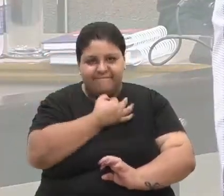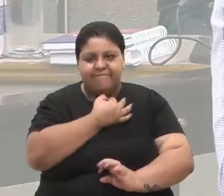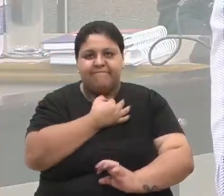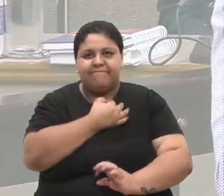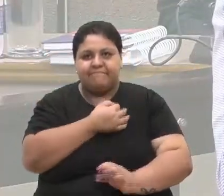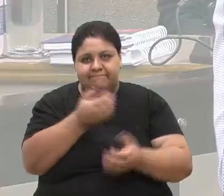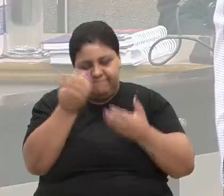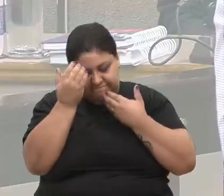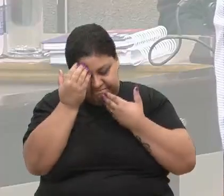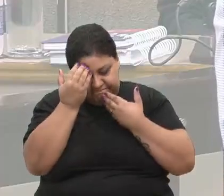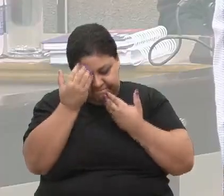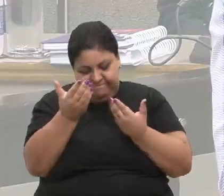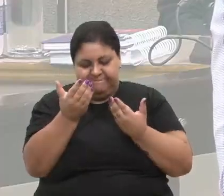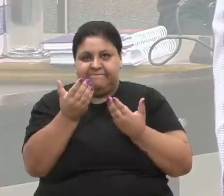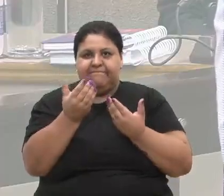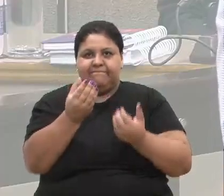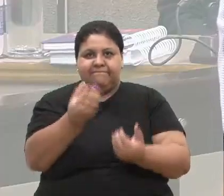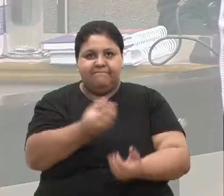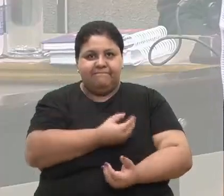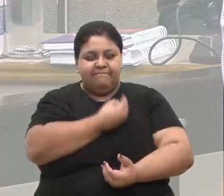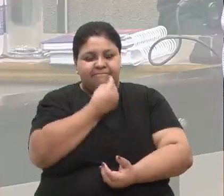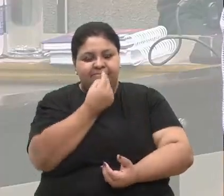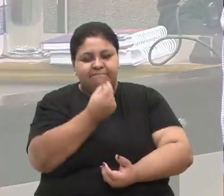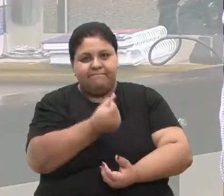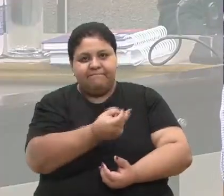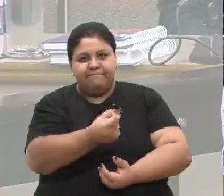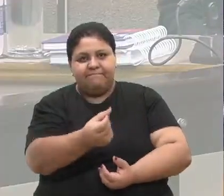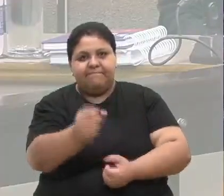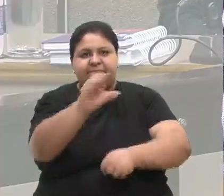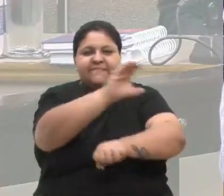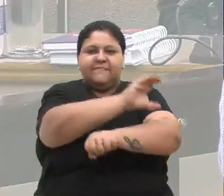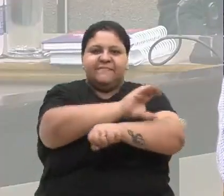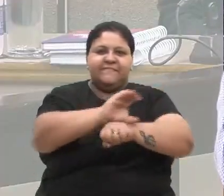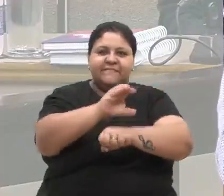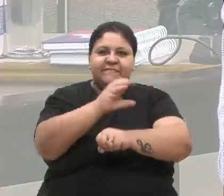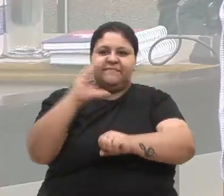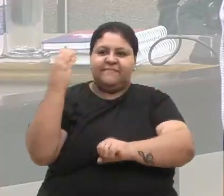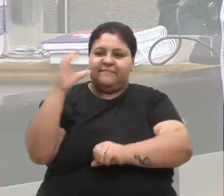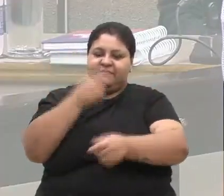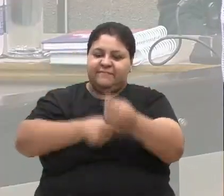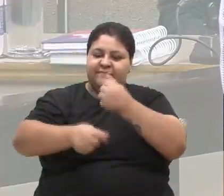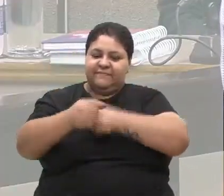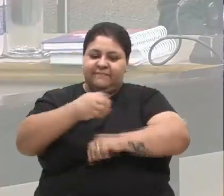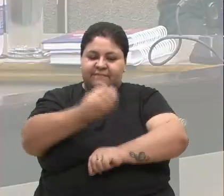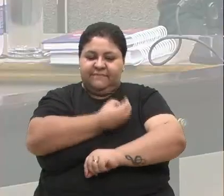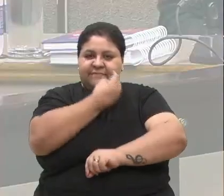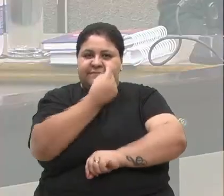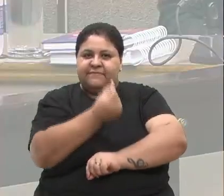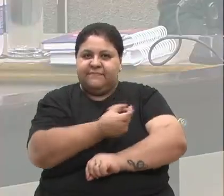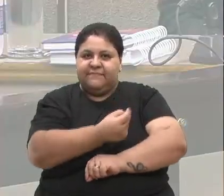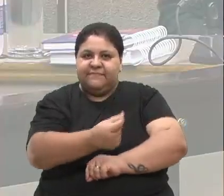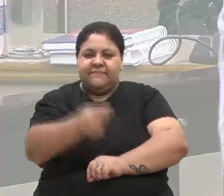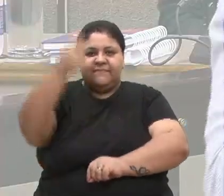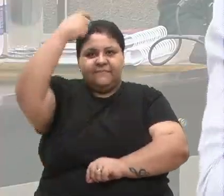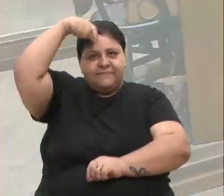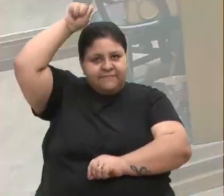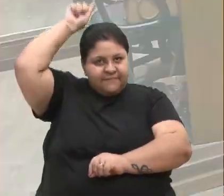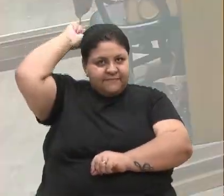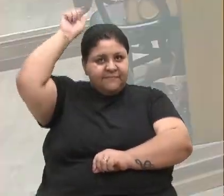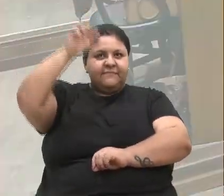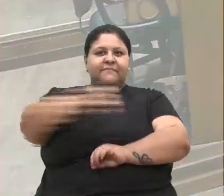Muito obrigado. Vida longa ao nosso curso de Ciências Econômicas, vida longa à Universidade de Caxias do Sul.